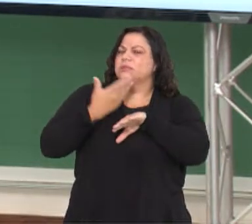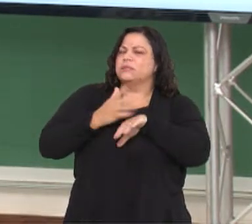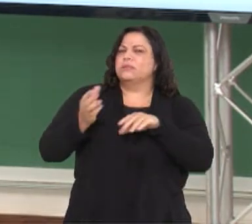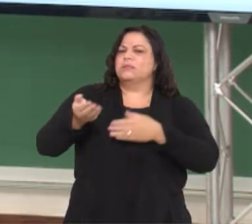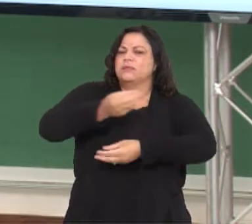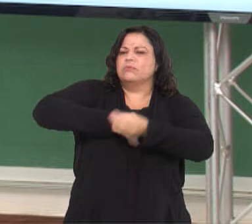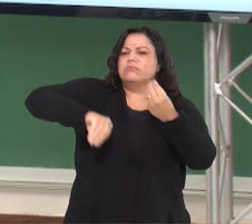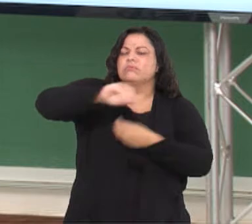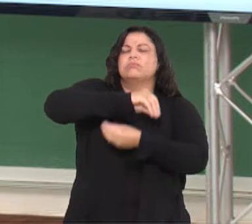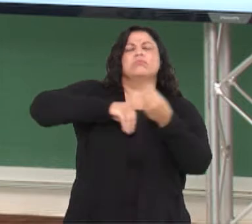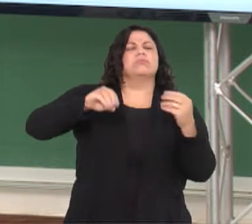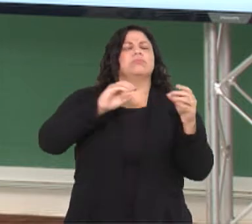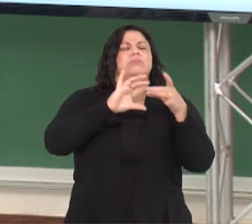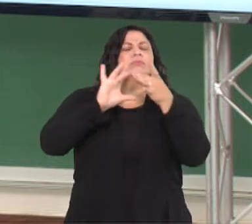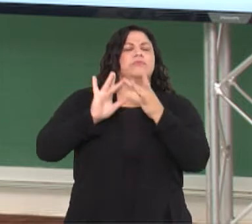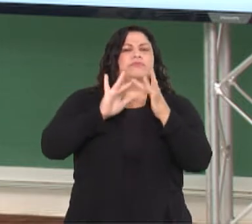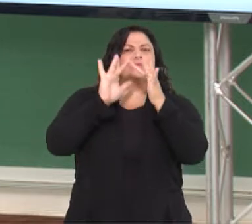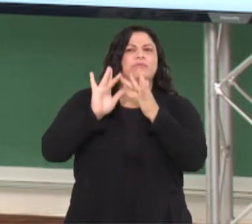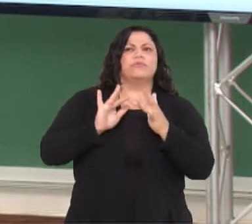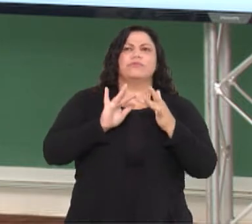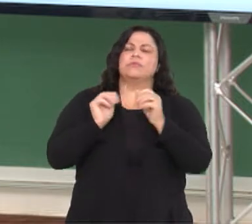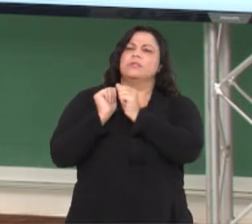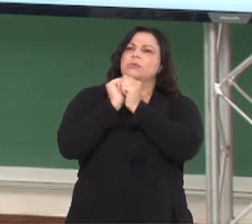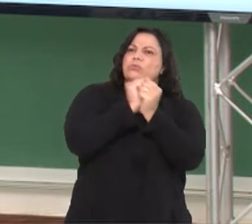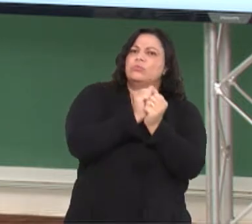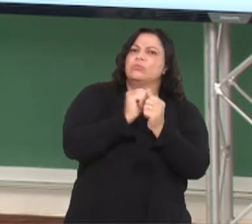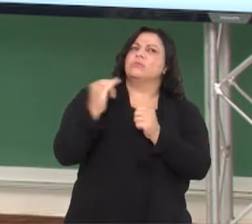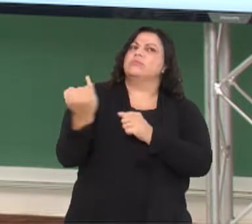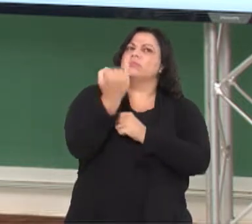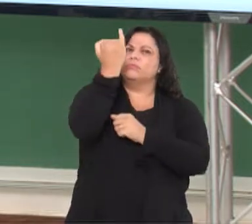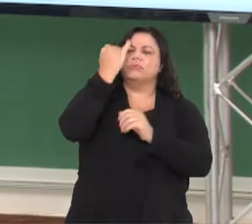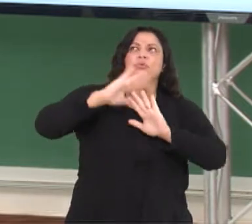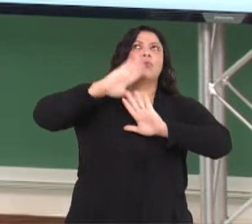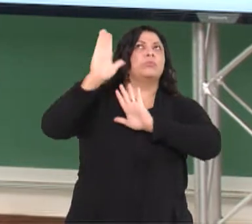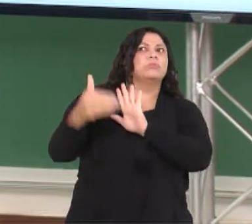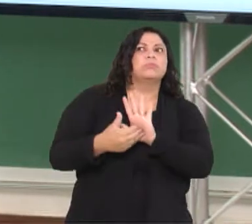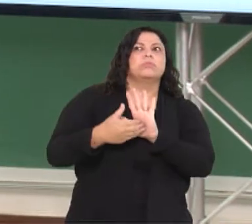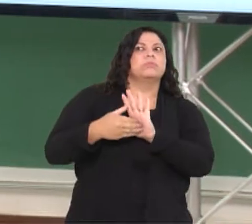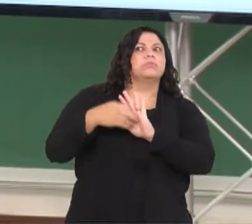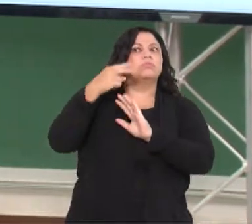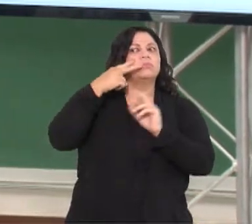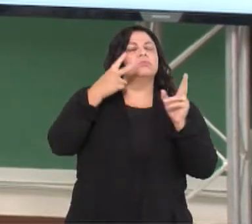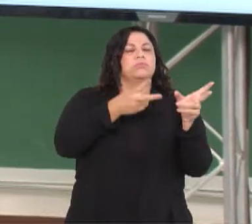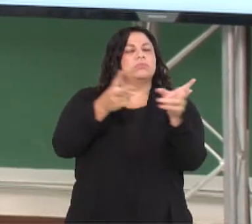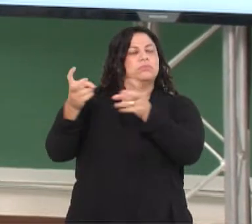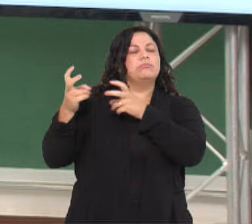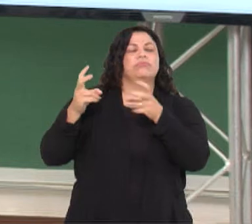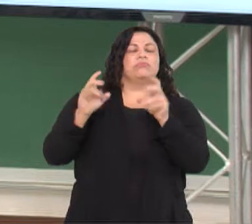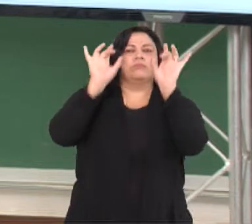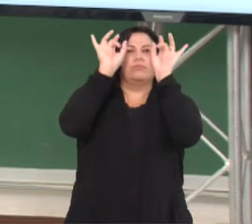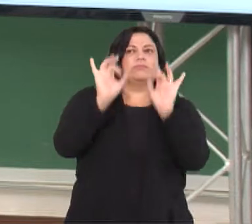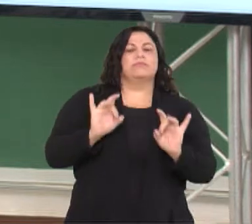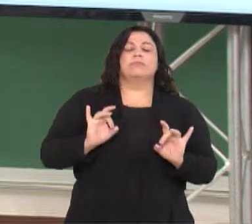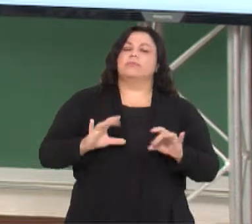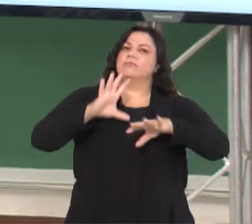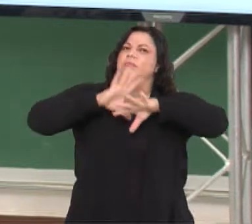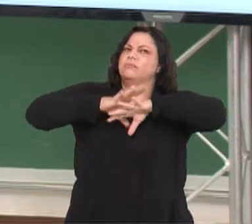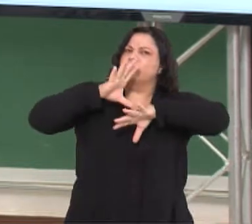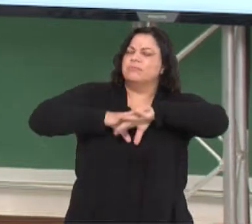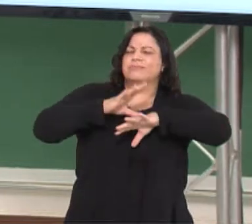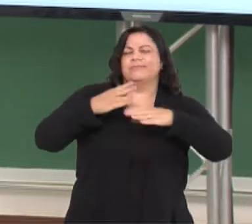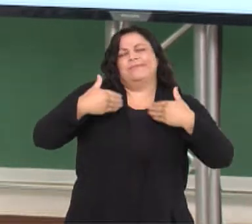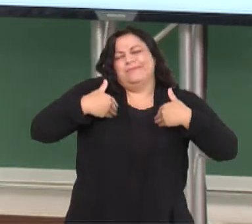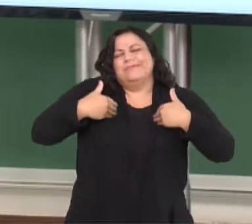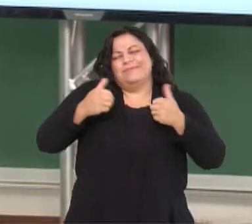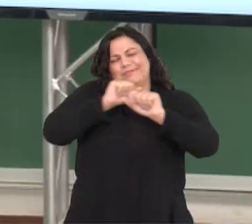juntas. Então, isso é muito importante, sim, como tudo que você está vendo conosco aqui. Em especial em matemática, tem que puxar a sardinha para o